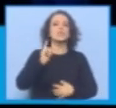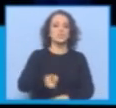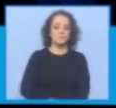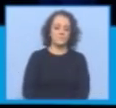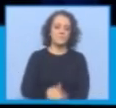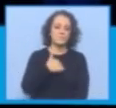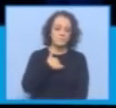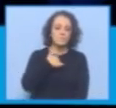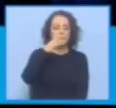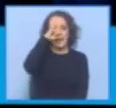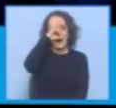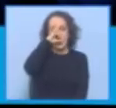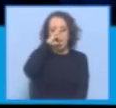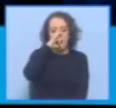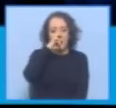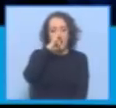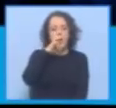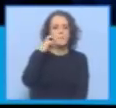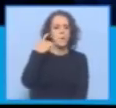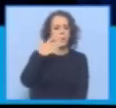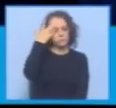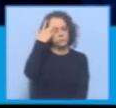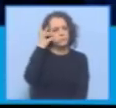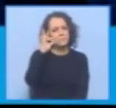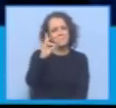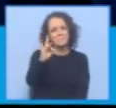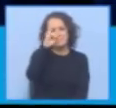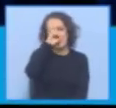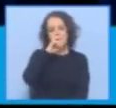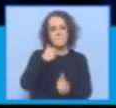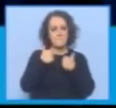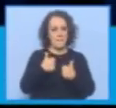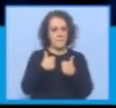tenho lembranças profundas, não memórias profundas,